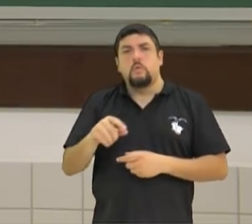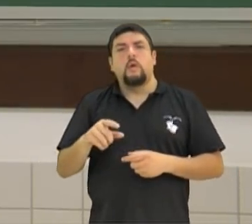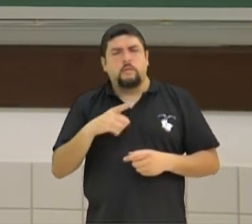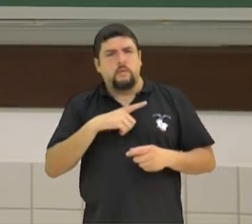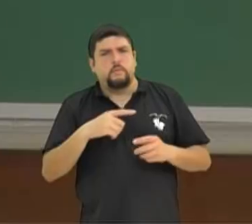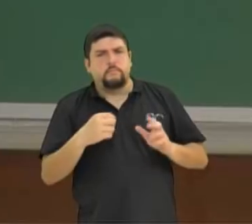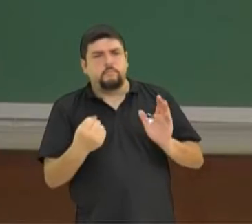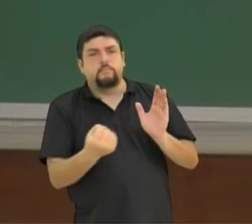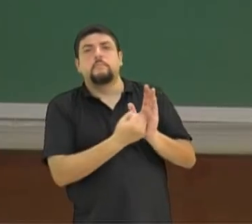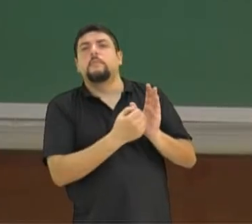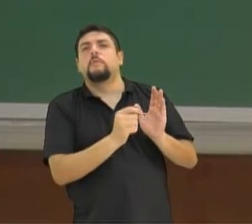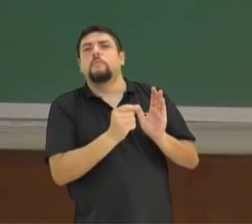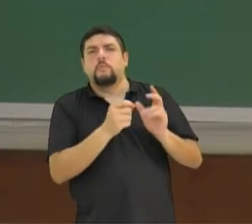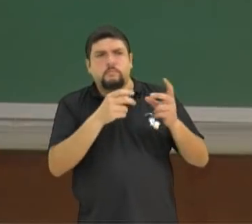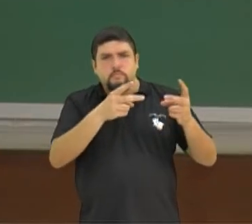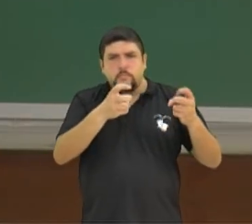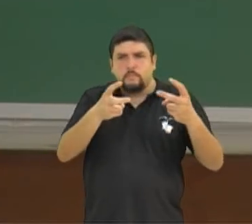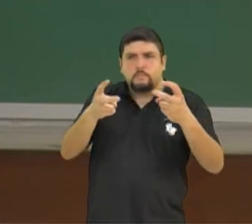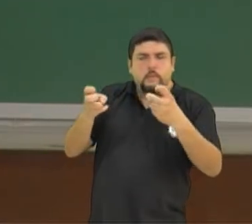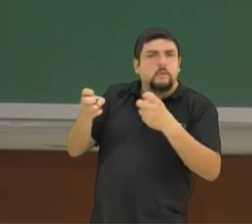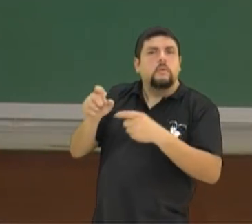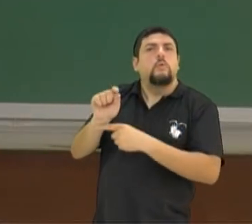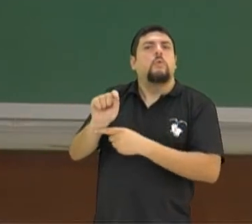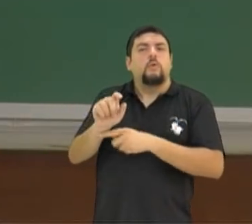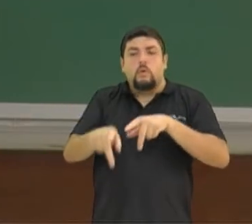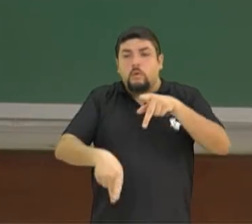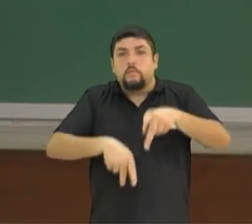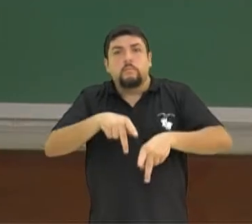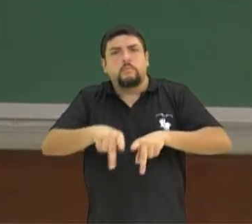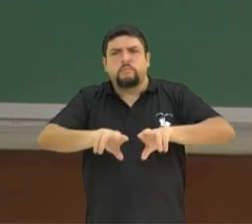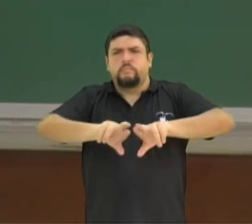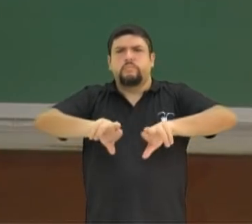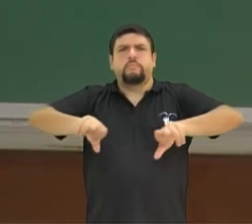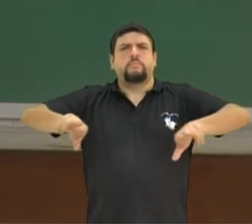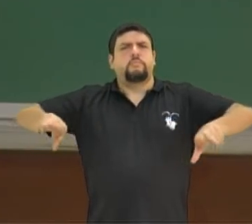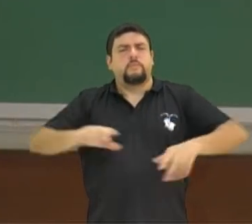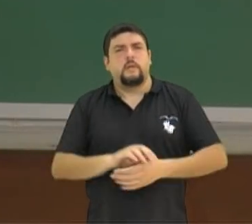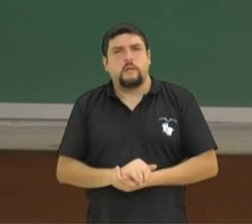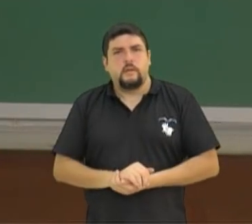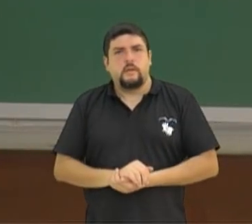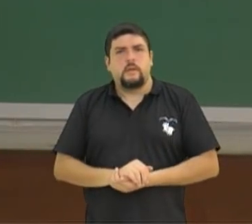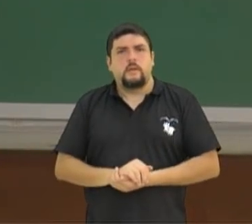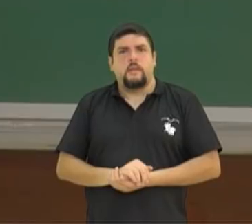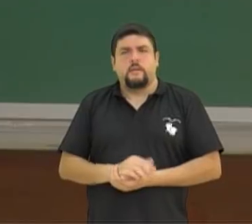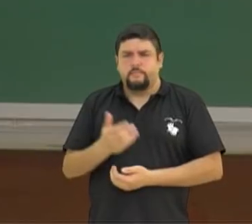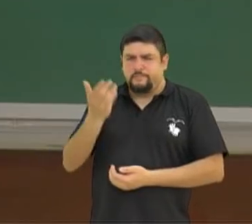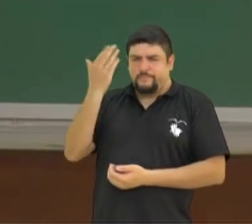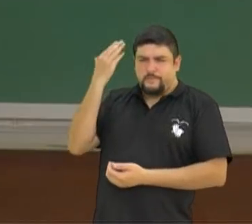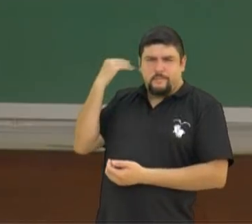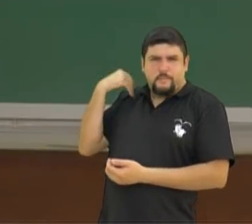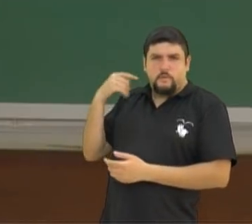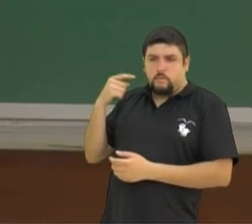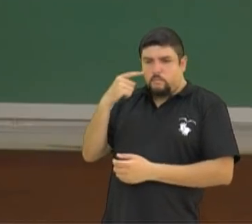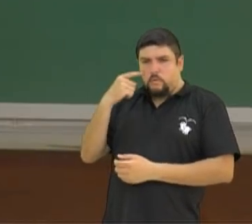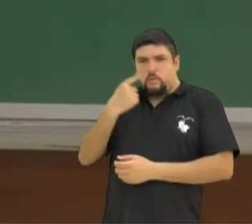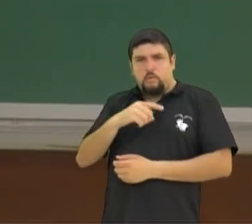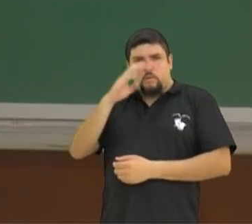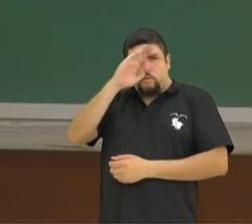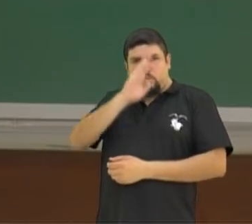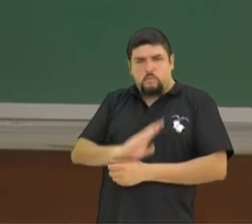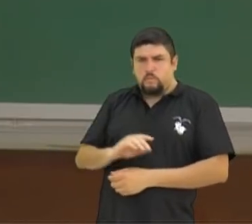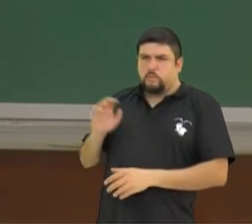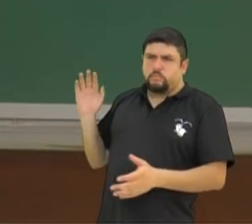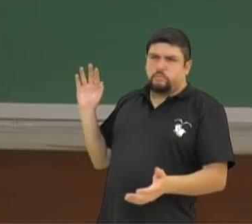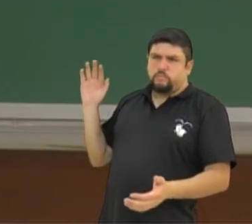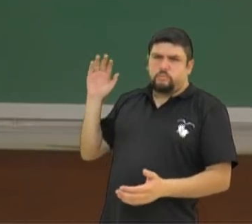marcada pela variedade de povos, de etnias, né, de diferentes povos que vieram para cá desde a época do descobrimento do Brasil, né,